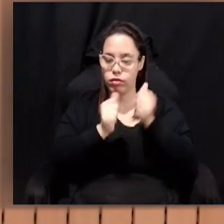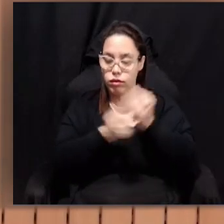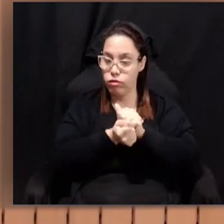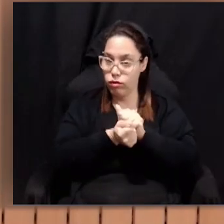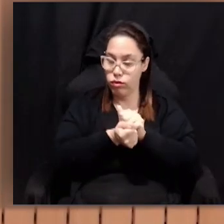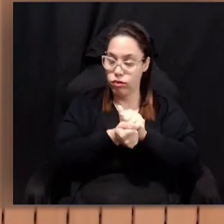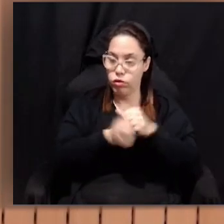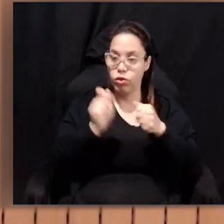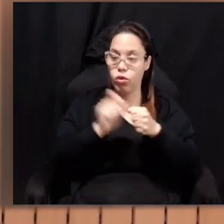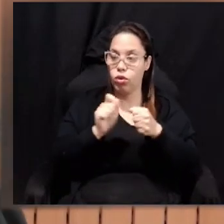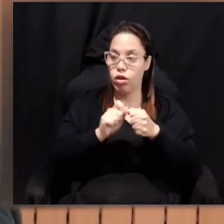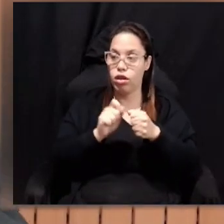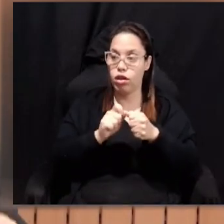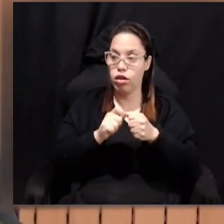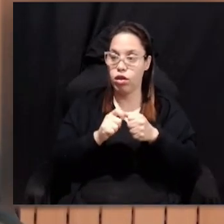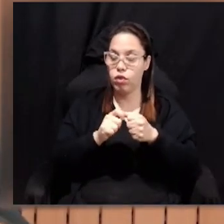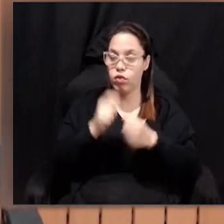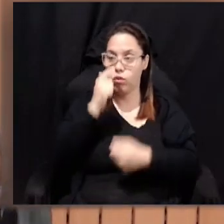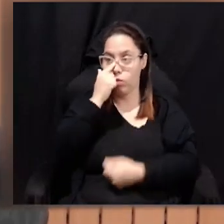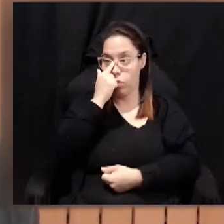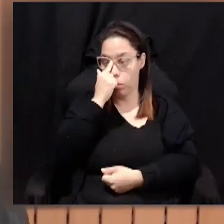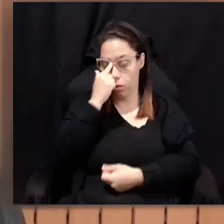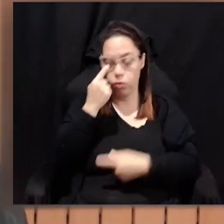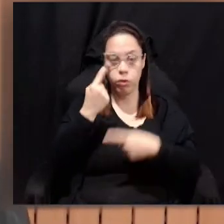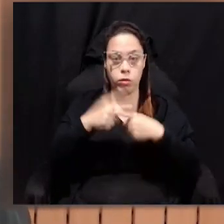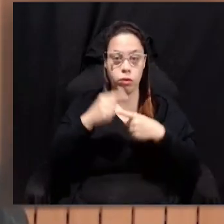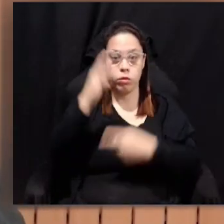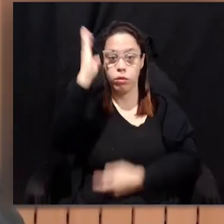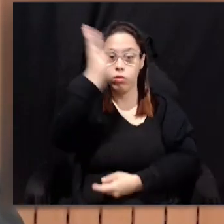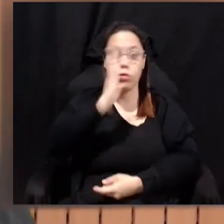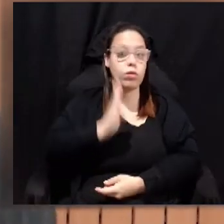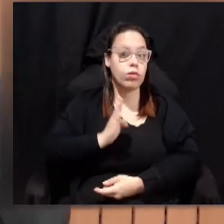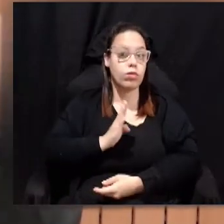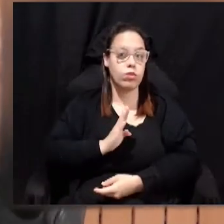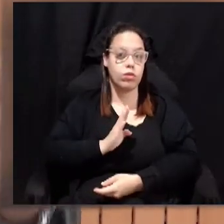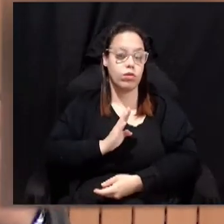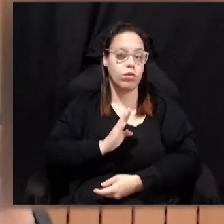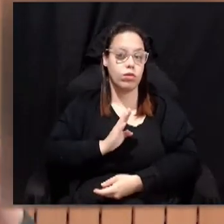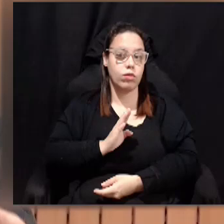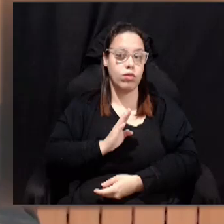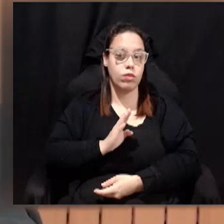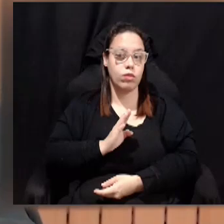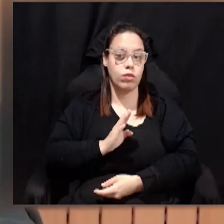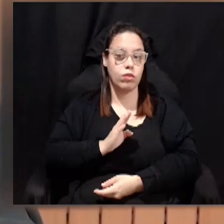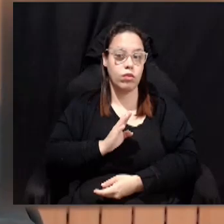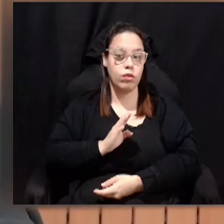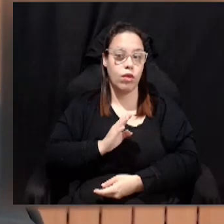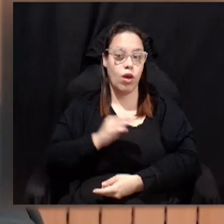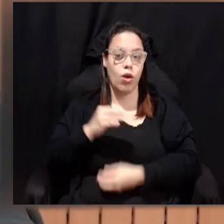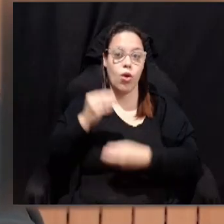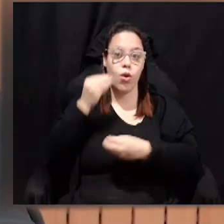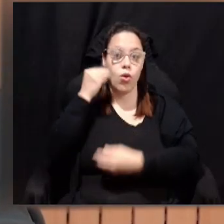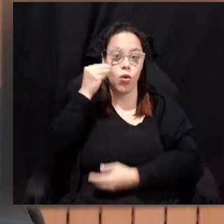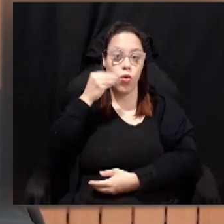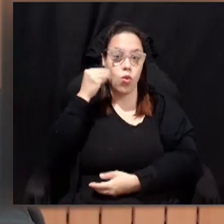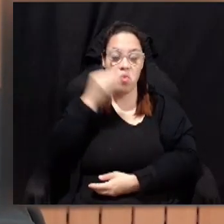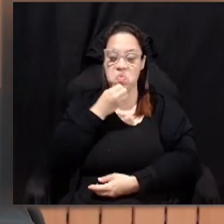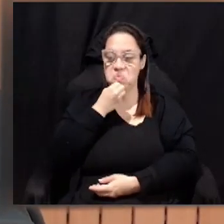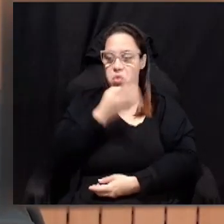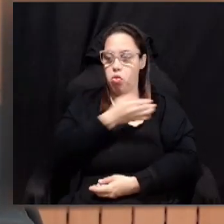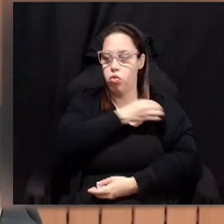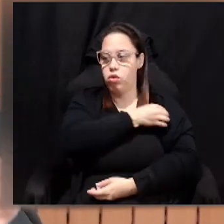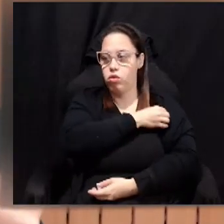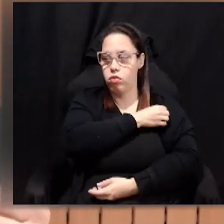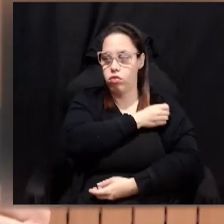fazer. Porque no Brasil existem muitas experiências boas